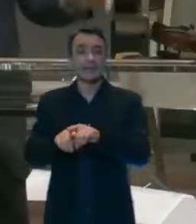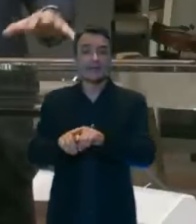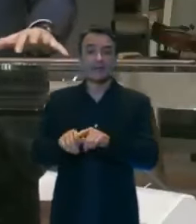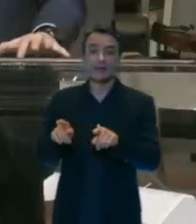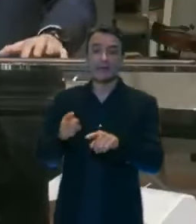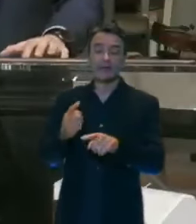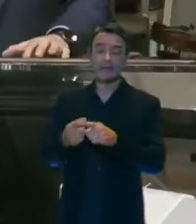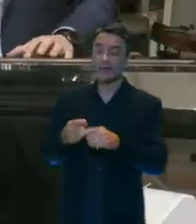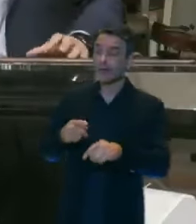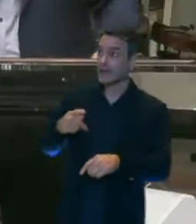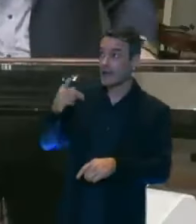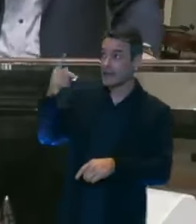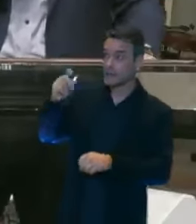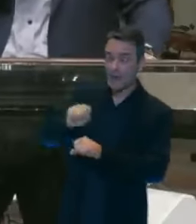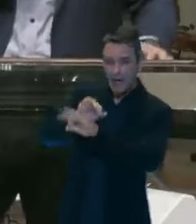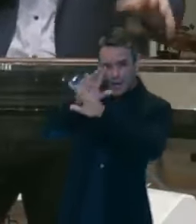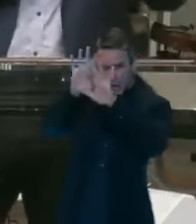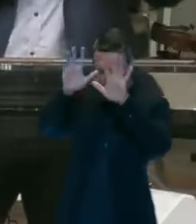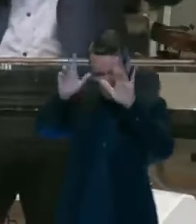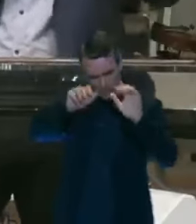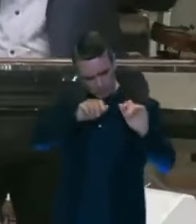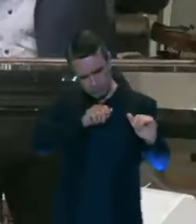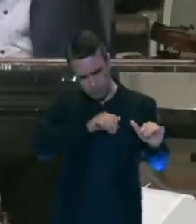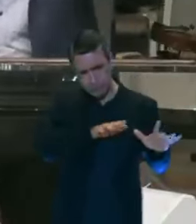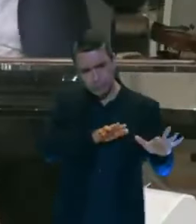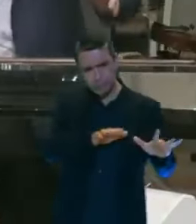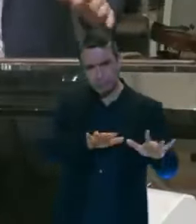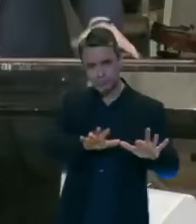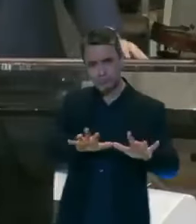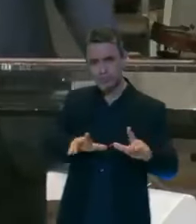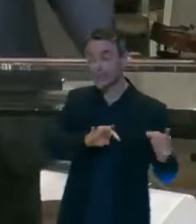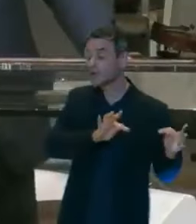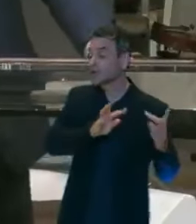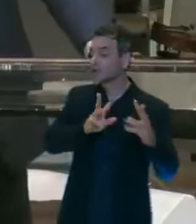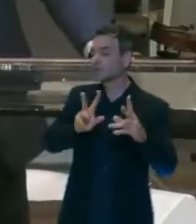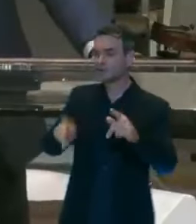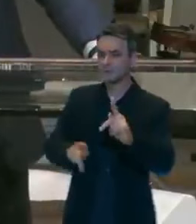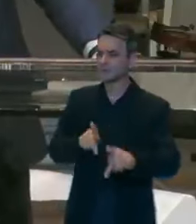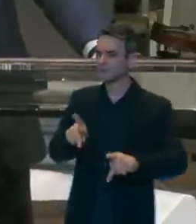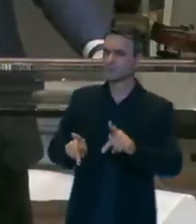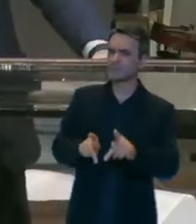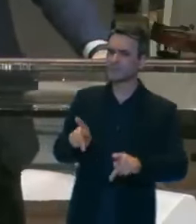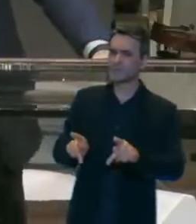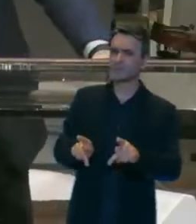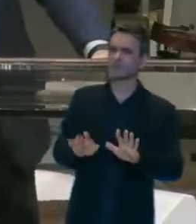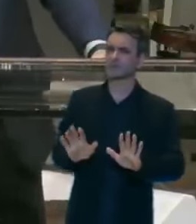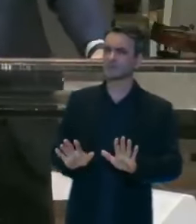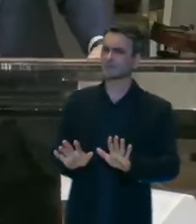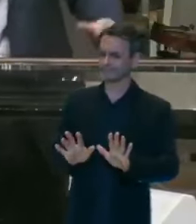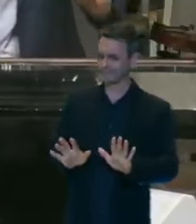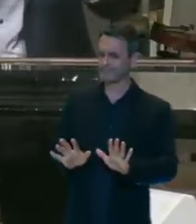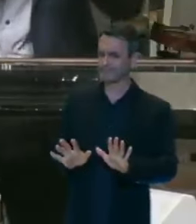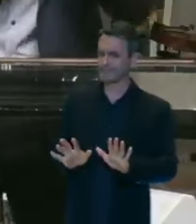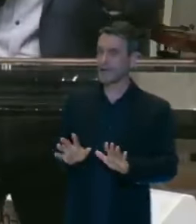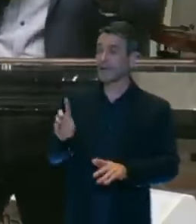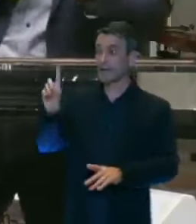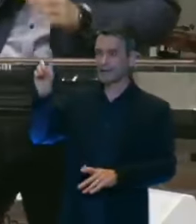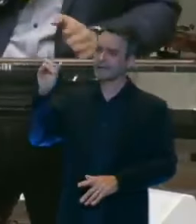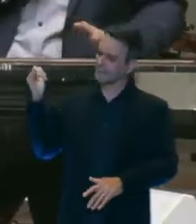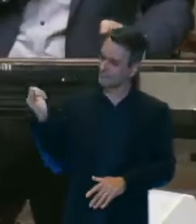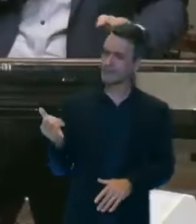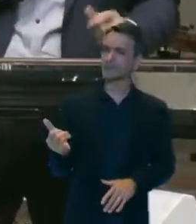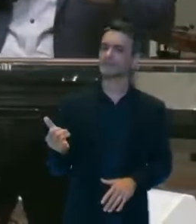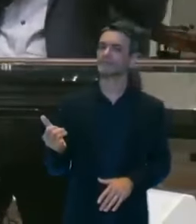Senhor se manifestará, e toda a humanidade haverá, pois a boca do Senhor o disse. Uma